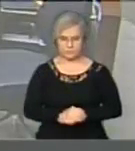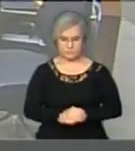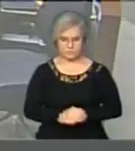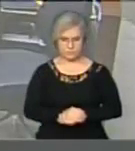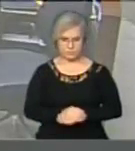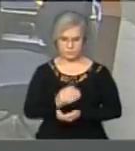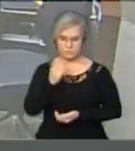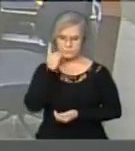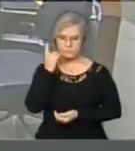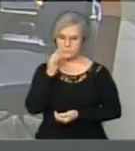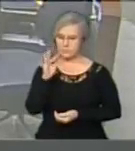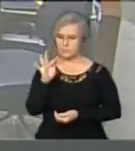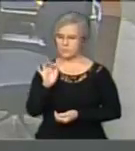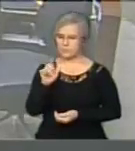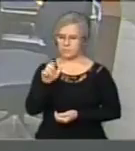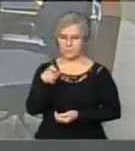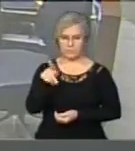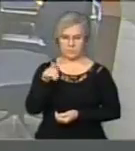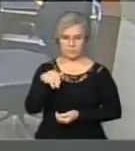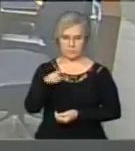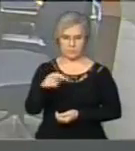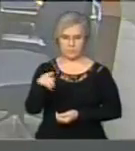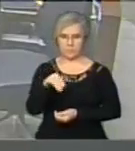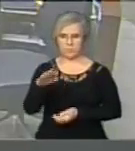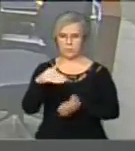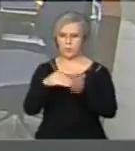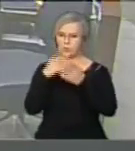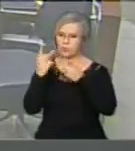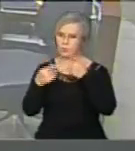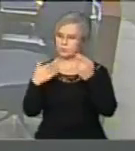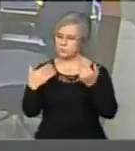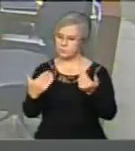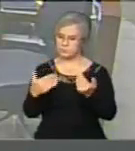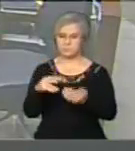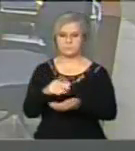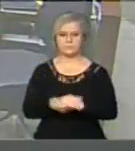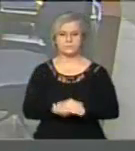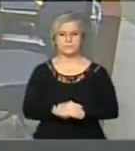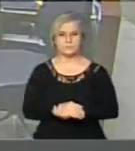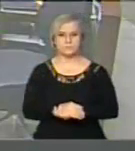Vamos então agora ao deputado Felipe Maia, e será o último orador para que possamos encerrar a sessão.